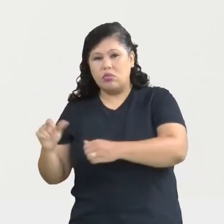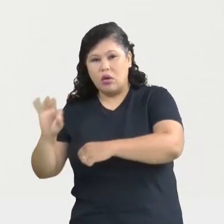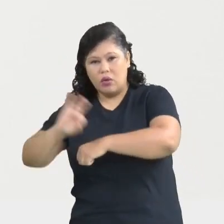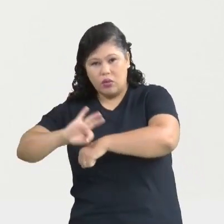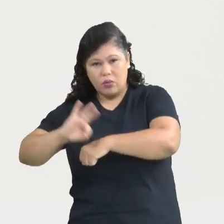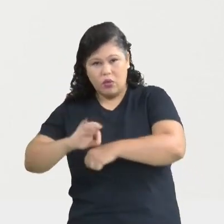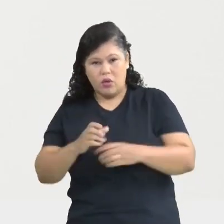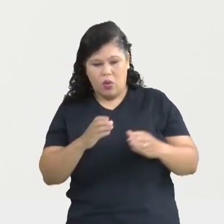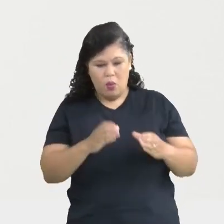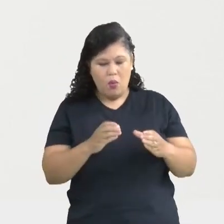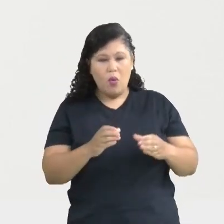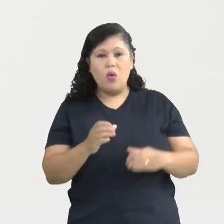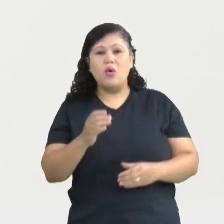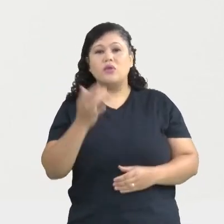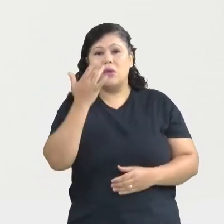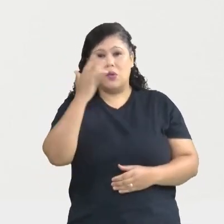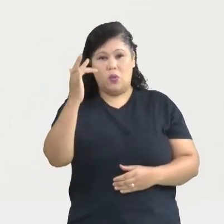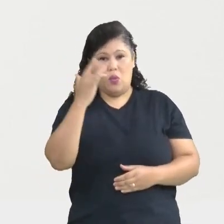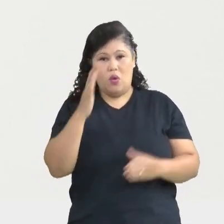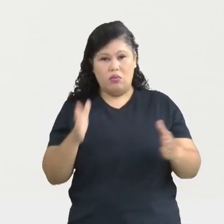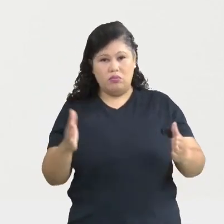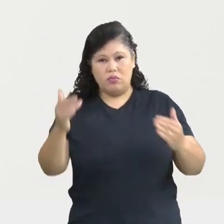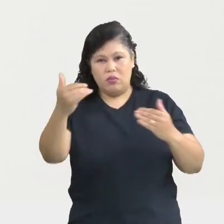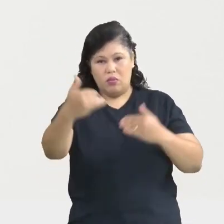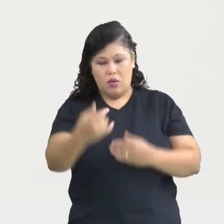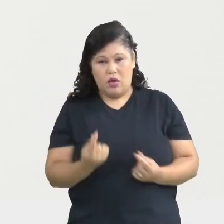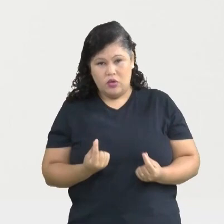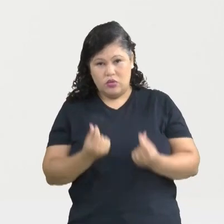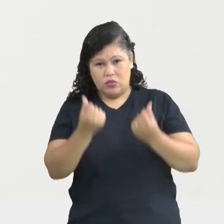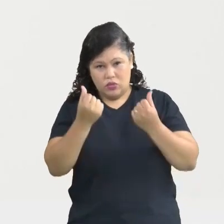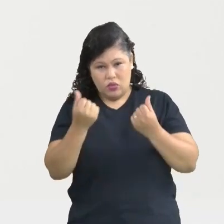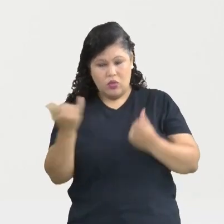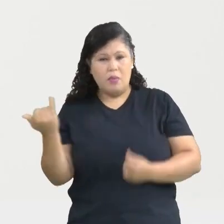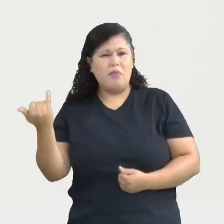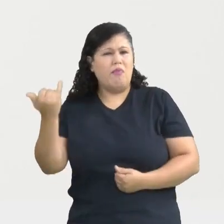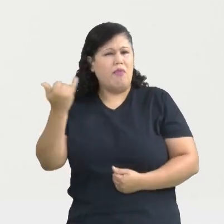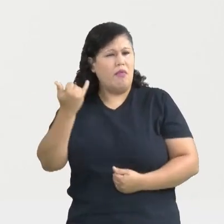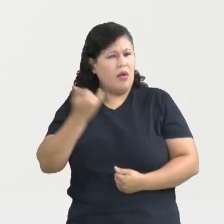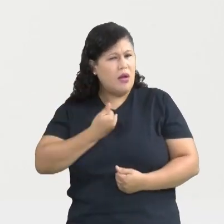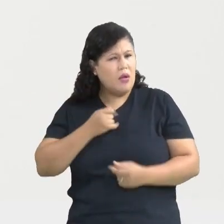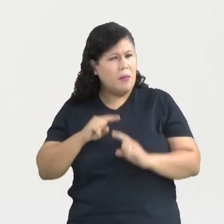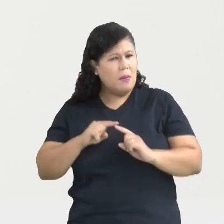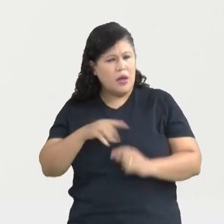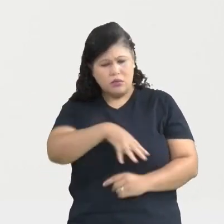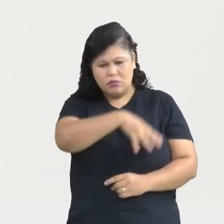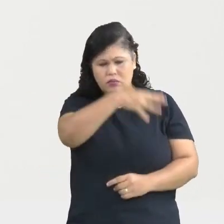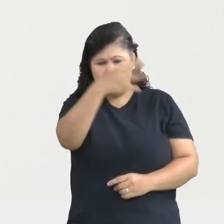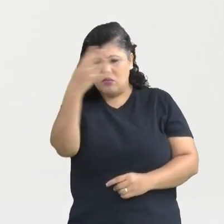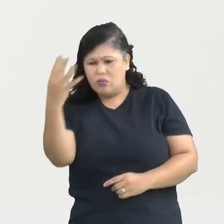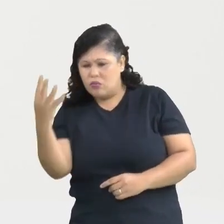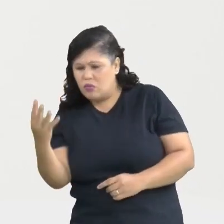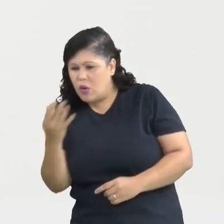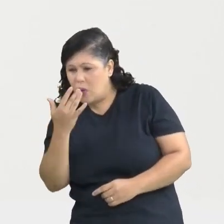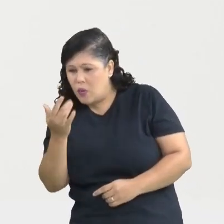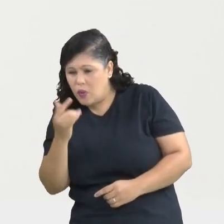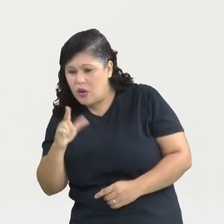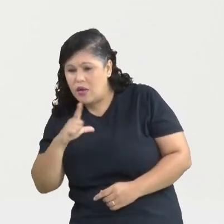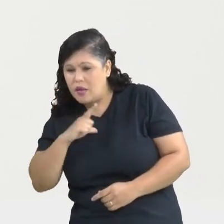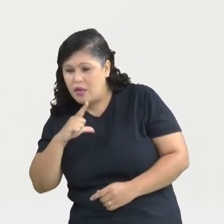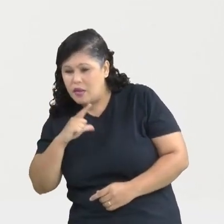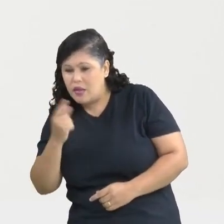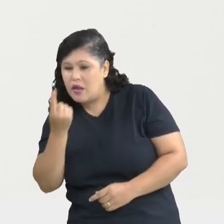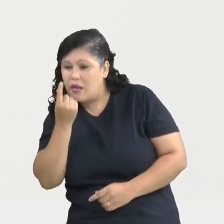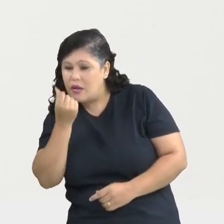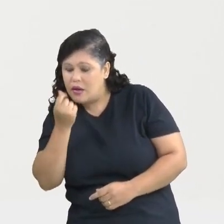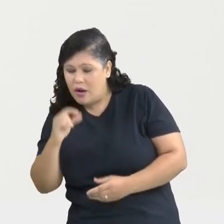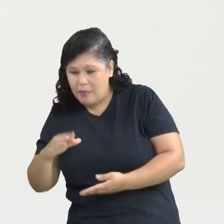de ouro, a arca do tesouro. Dizem, mas para mim, no fim do arco-íris tem uma imensa